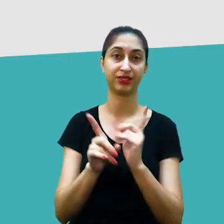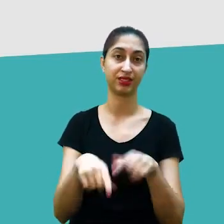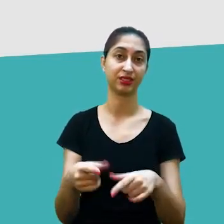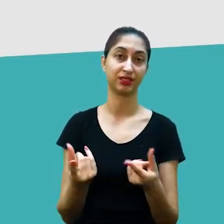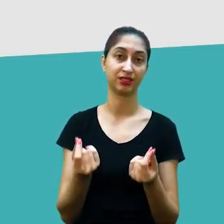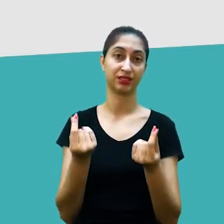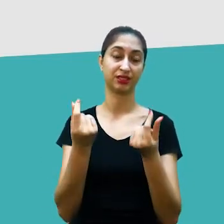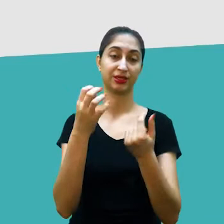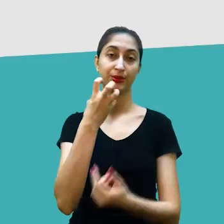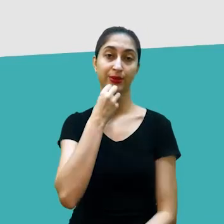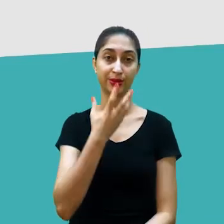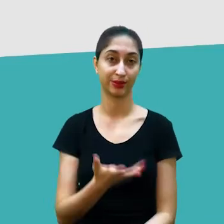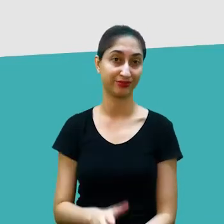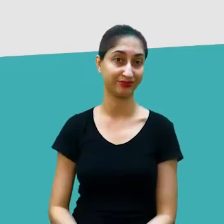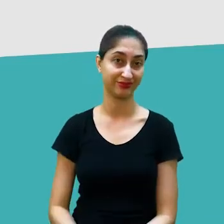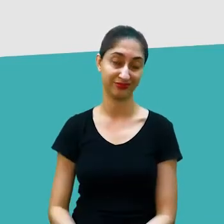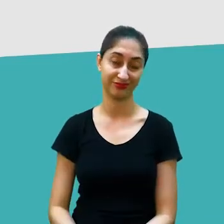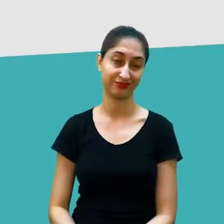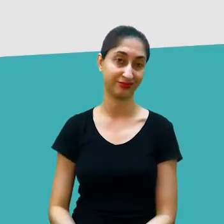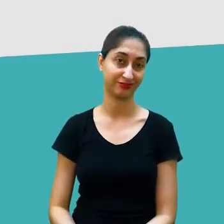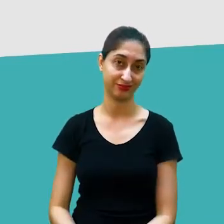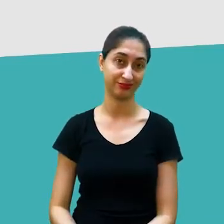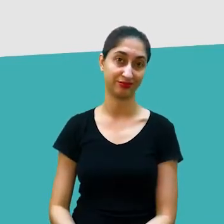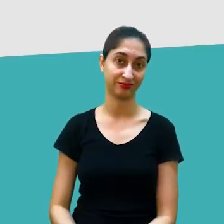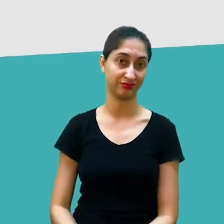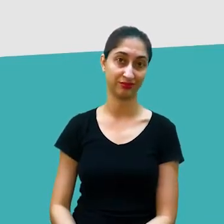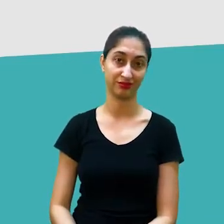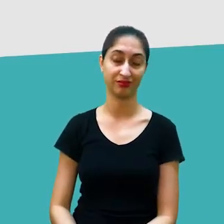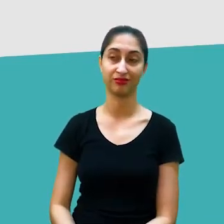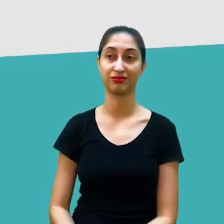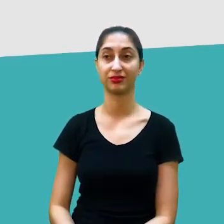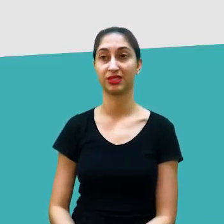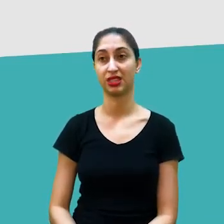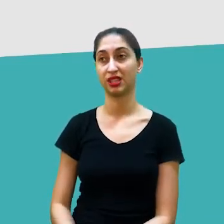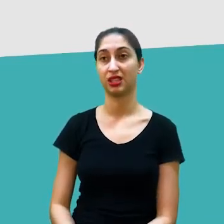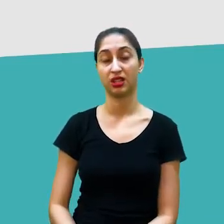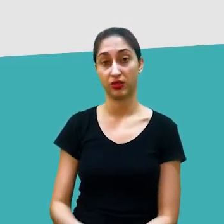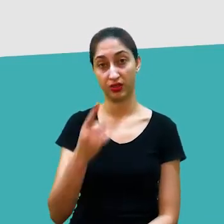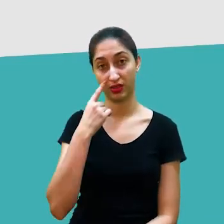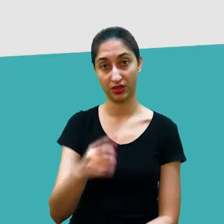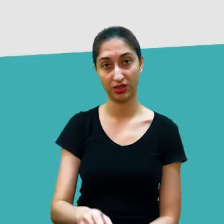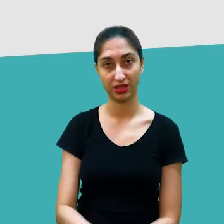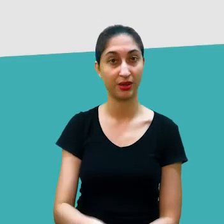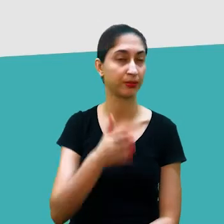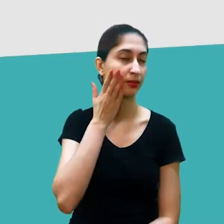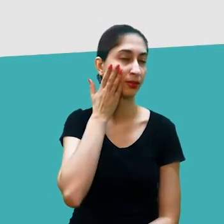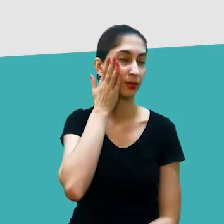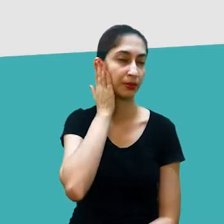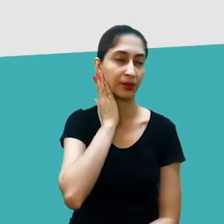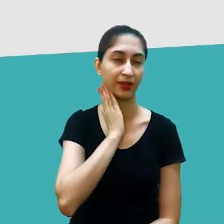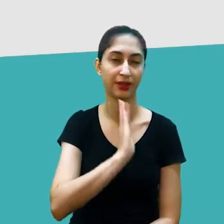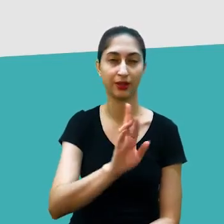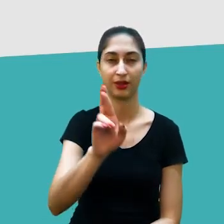muito lucro. Então a gente deixou esse slow, né? Mas eu queria só voltar uma coisa. Olha a pele do Rodrigo, olha a cara dele,